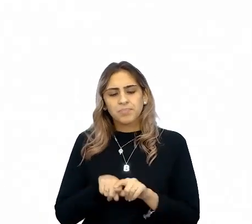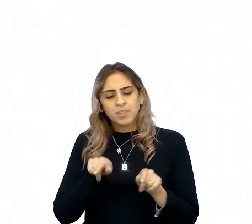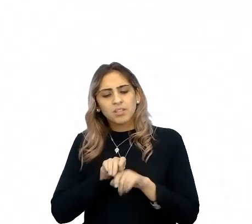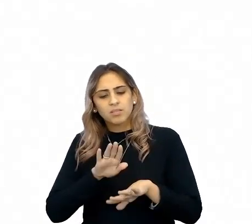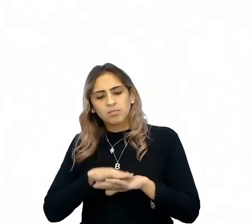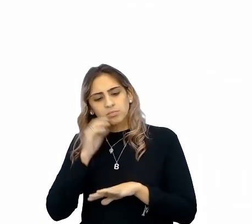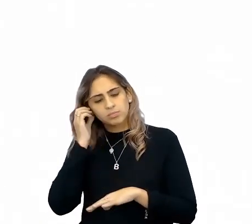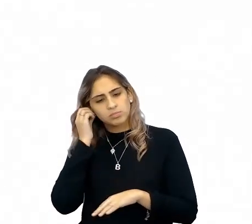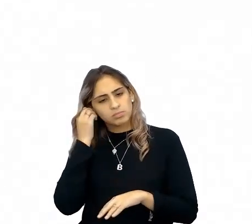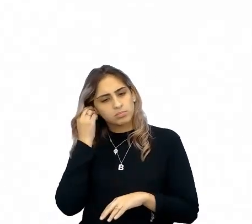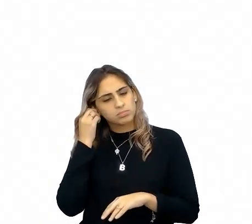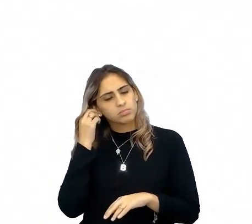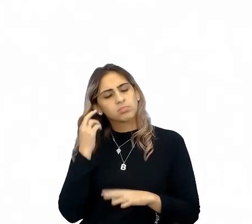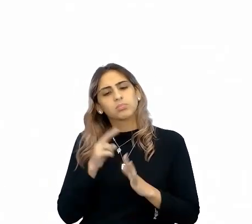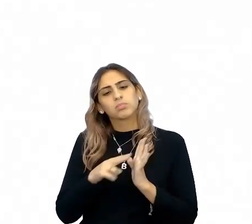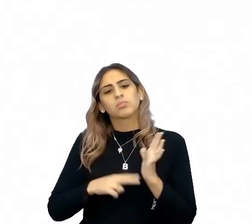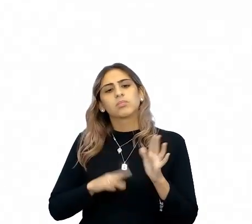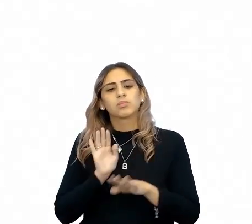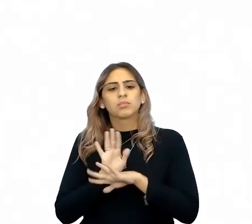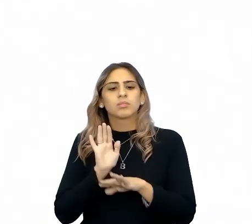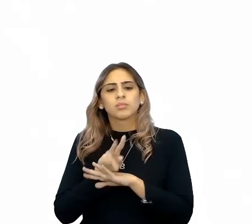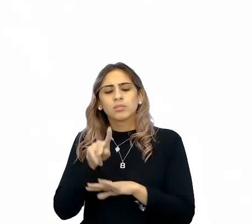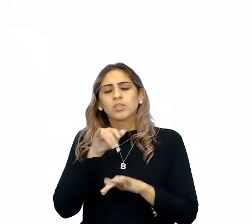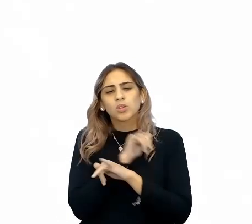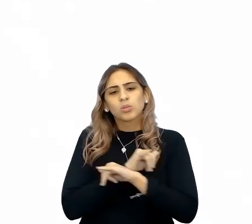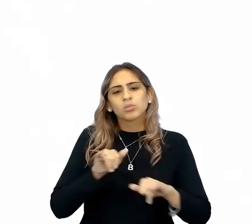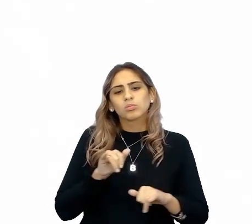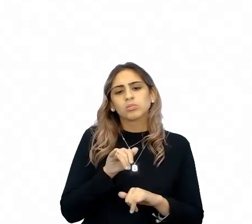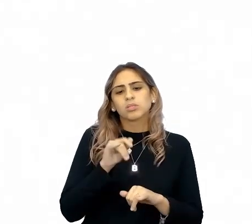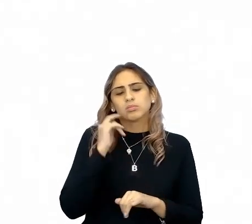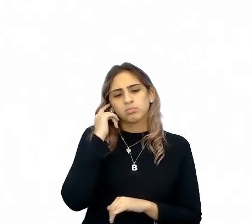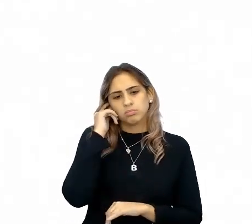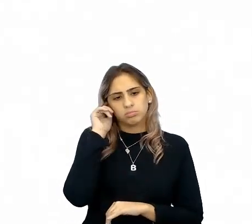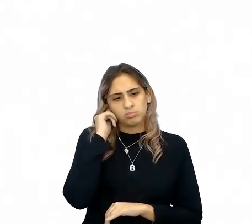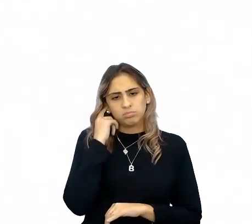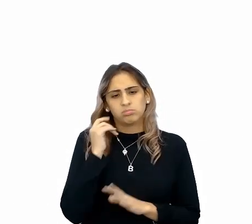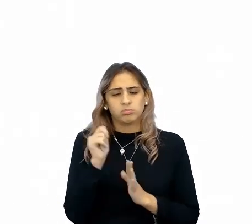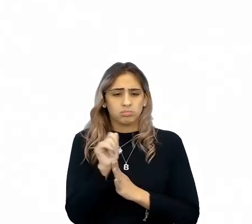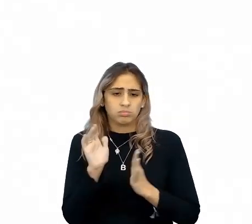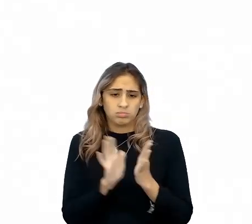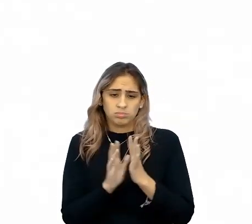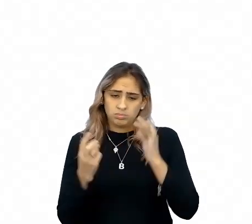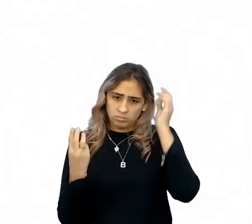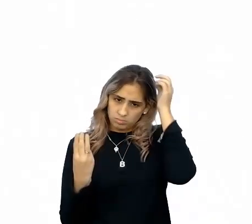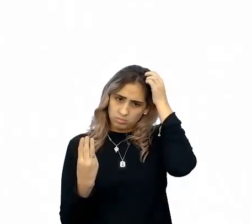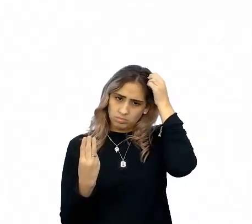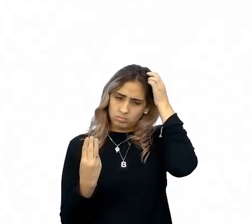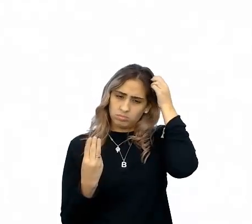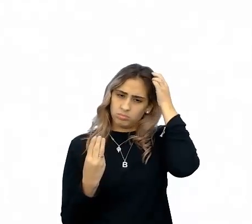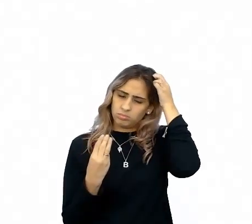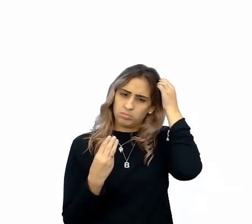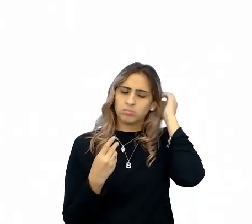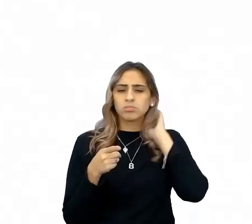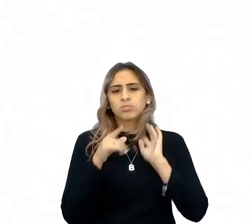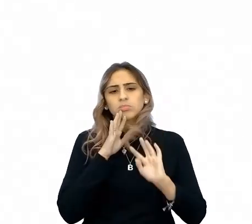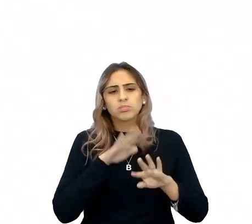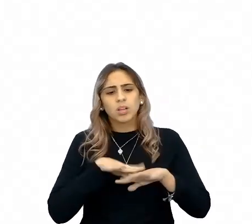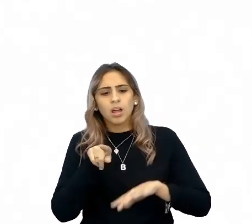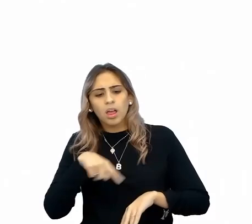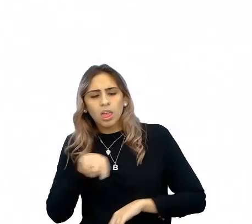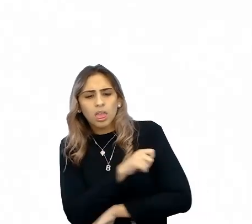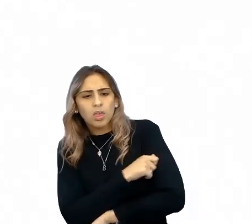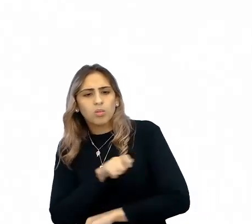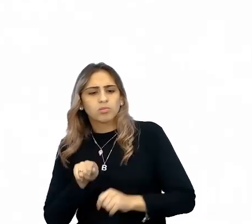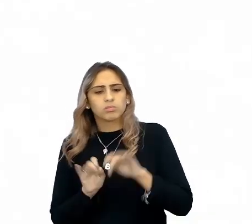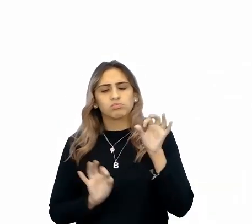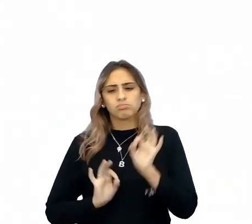realizada a leitura colaborativa de notícias e reportagens. Na atividade 3, porém, em que os estudantes